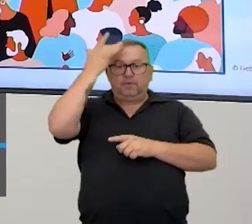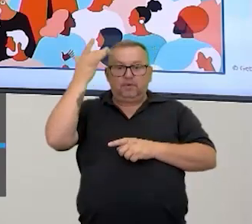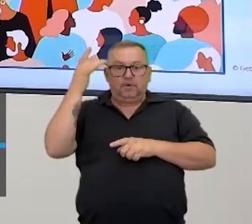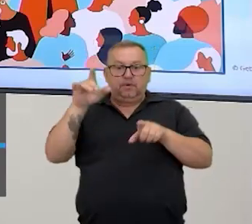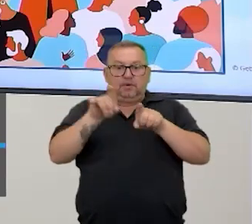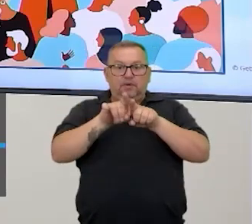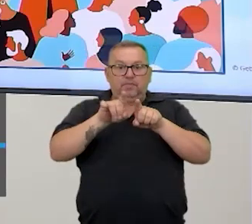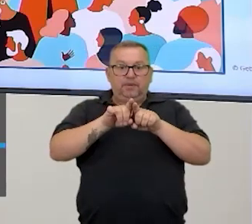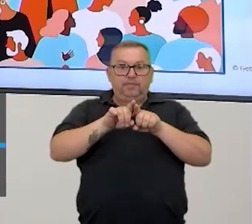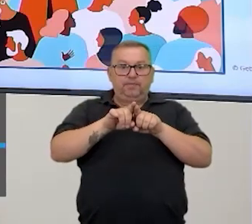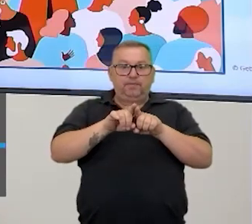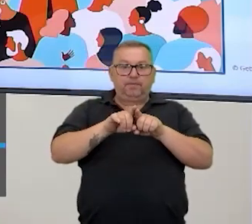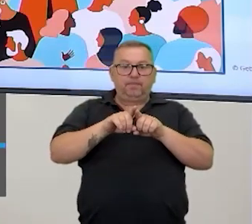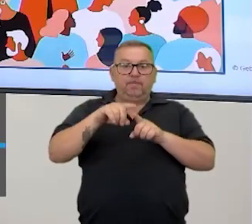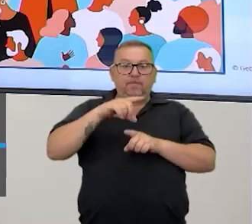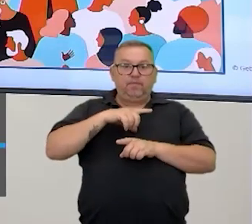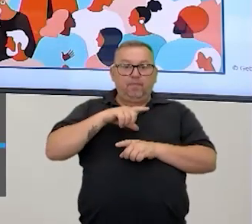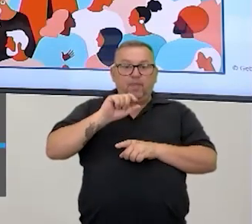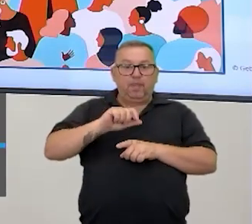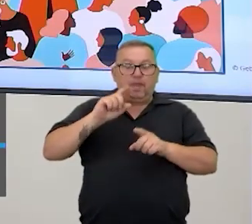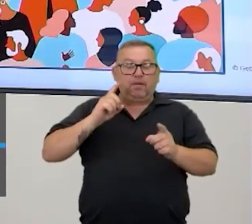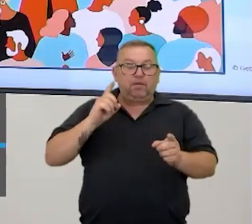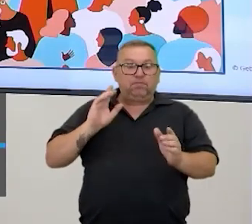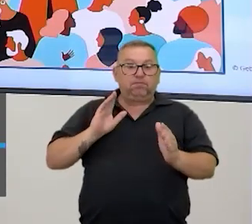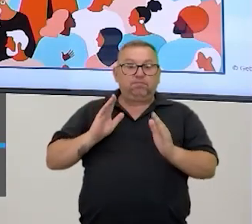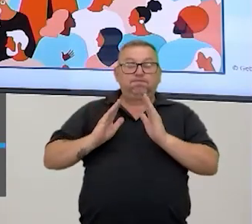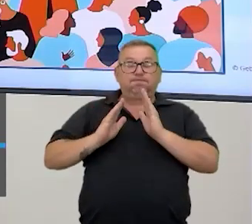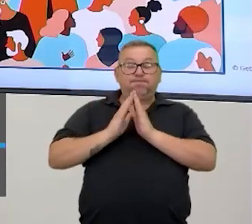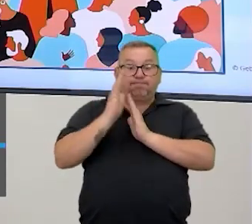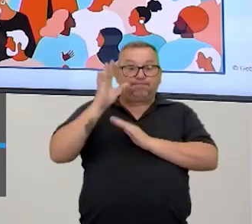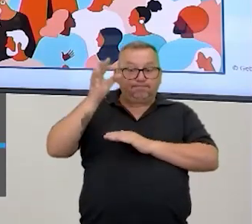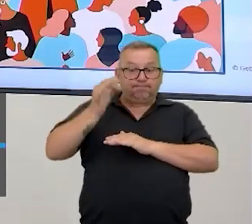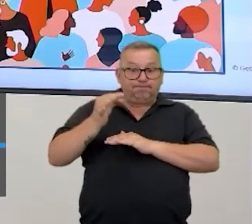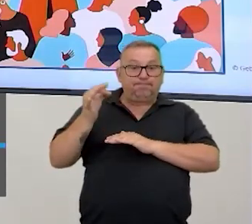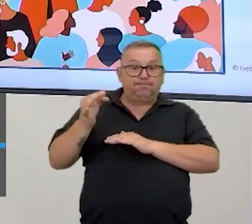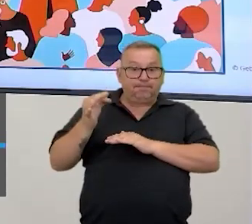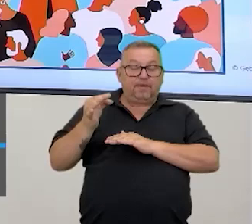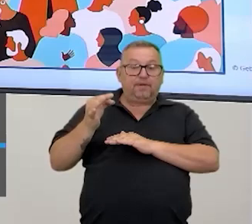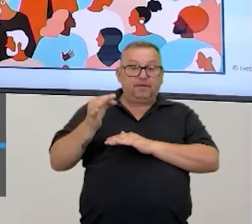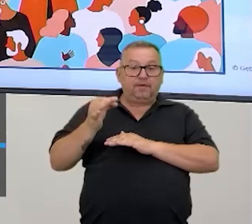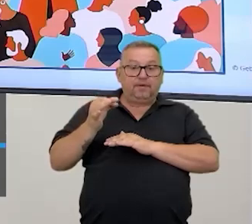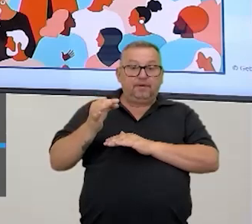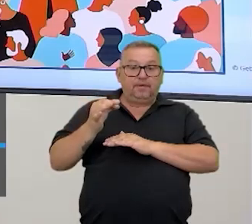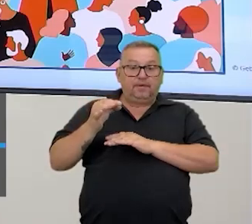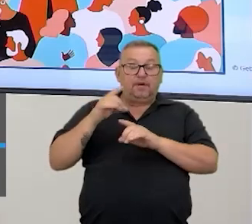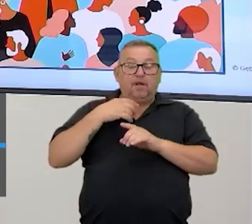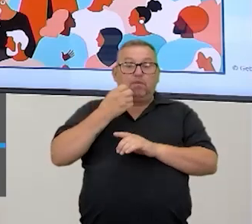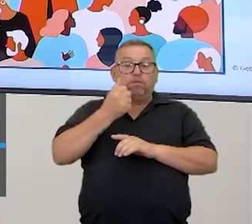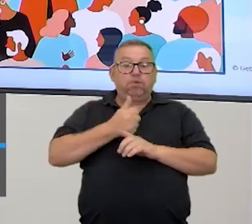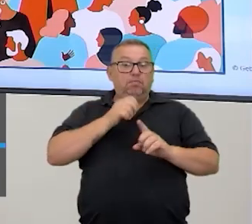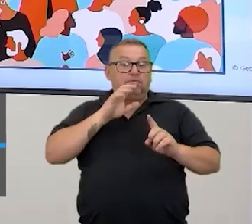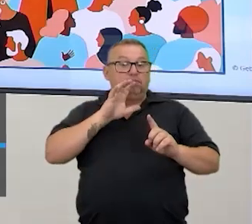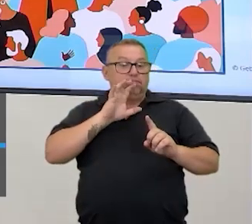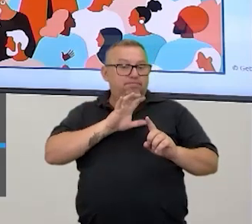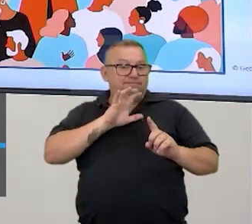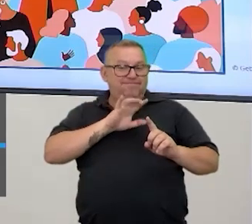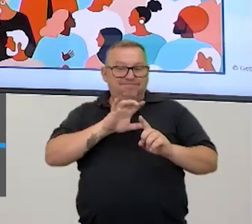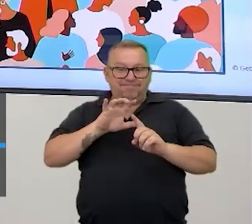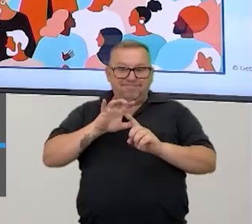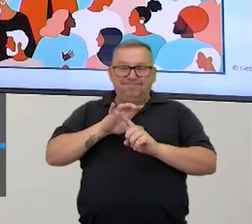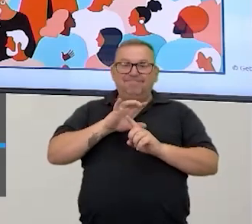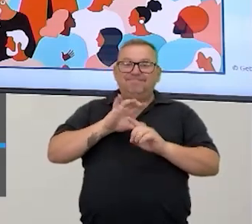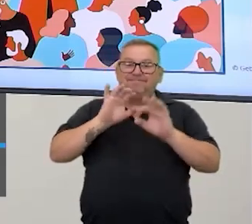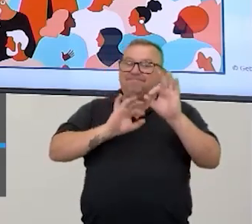seu entorno e ter um impacto bastante poderoso nas boas interferências que você fará em